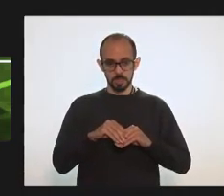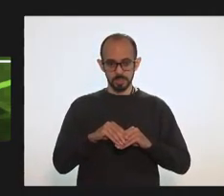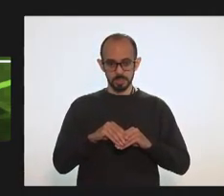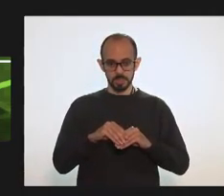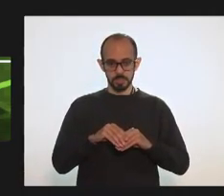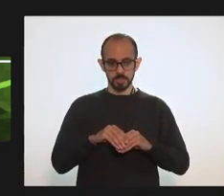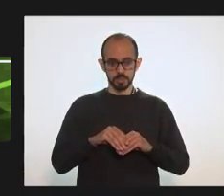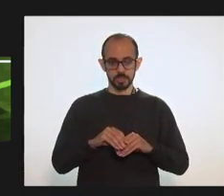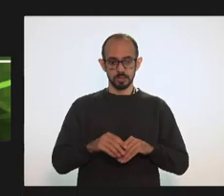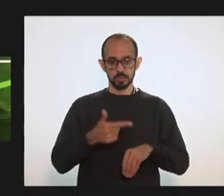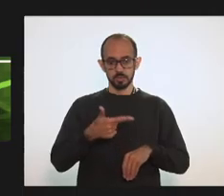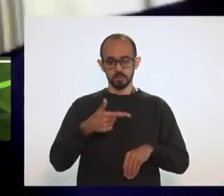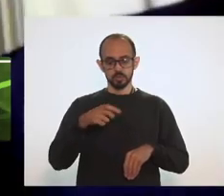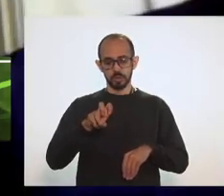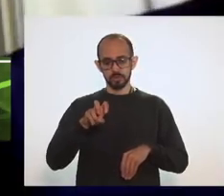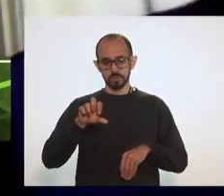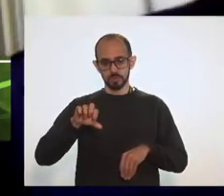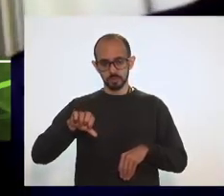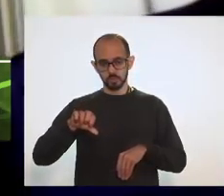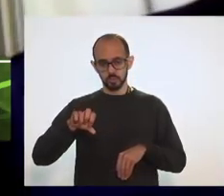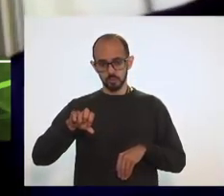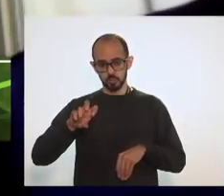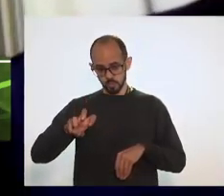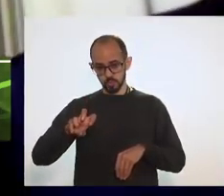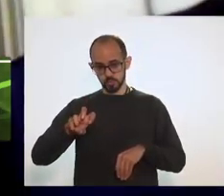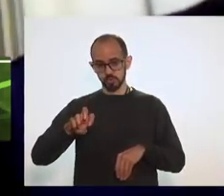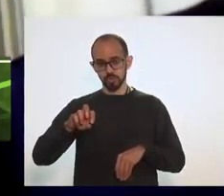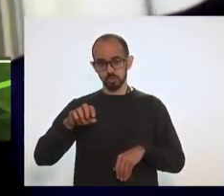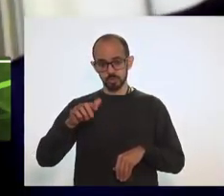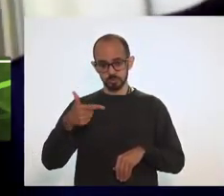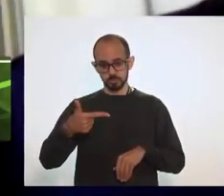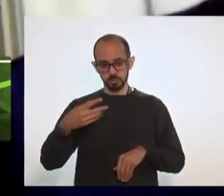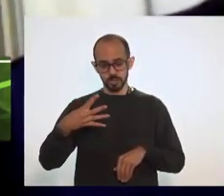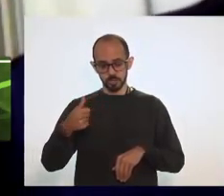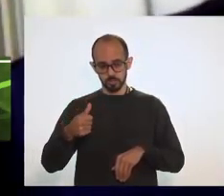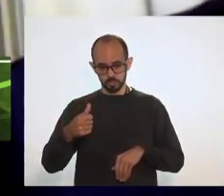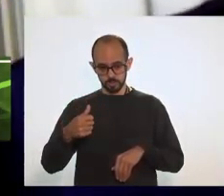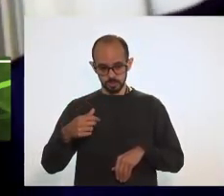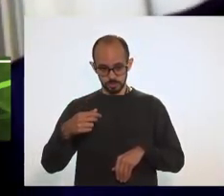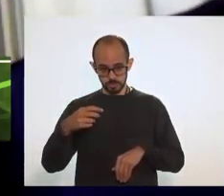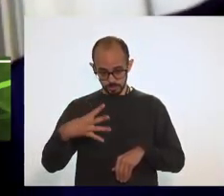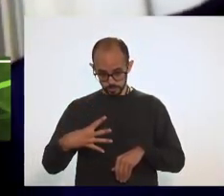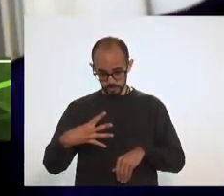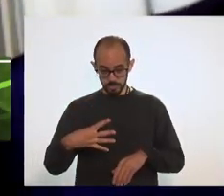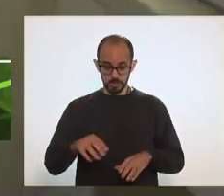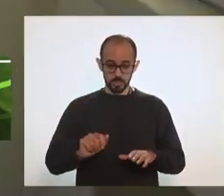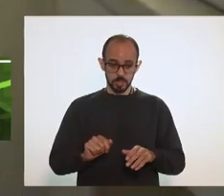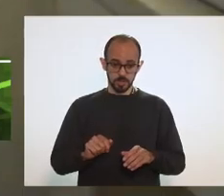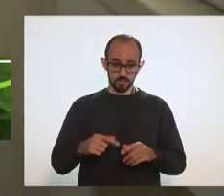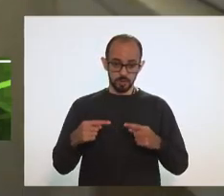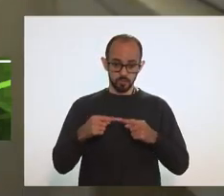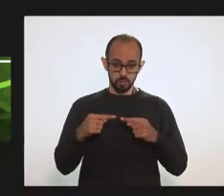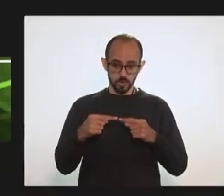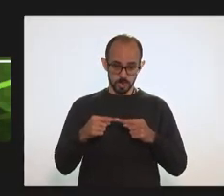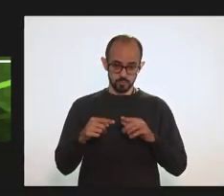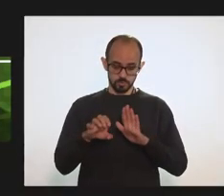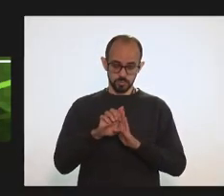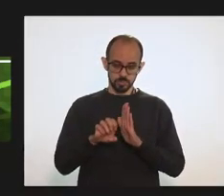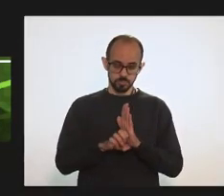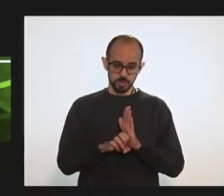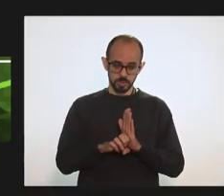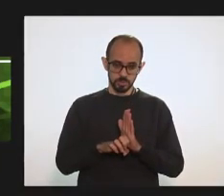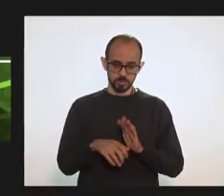Desculpe, deputado. Depois eu devolvo a presidência direto para o Márcio Pacheco. Por favor, senhor relator. 15. Emendas de plenário,